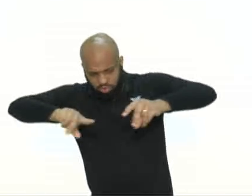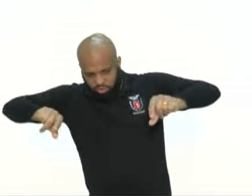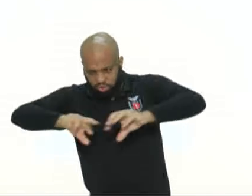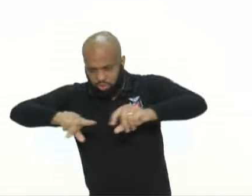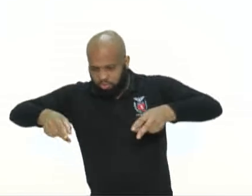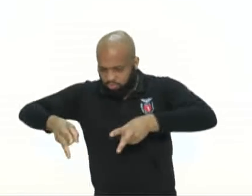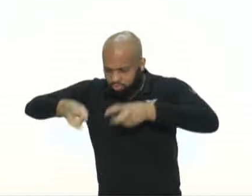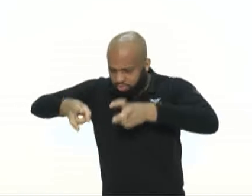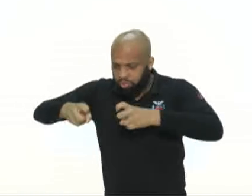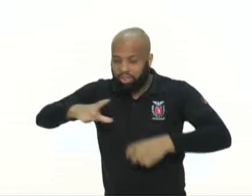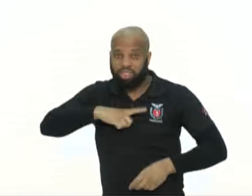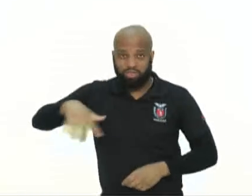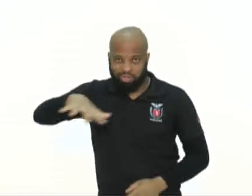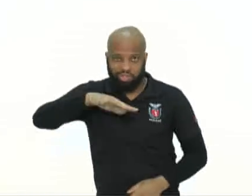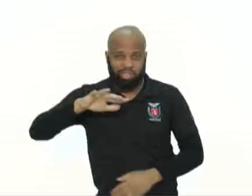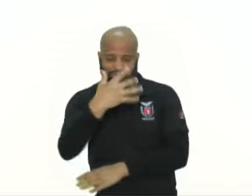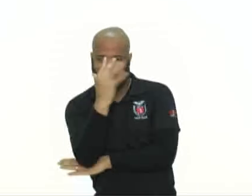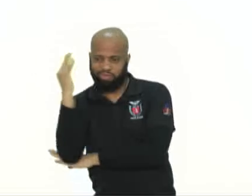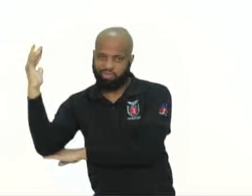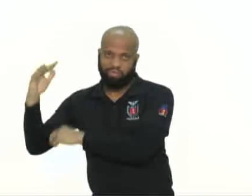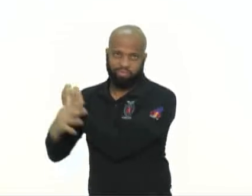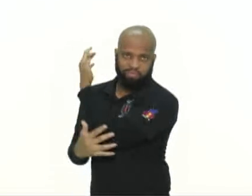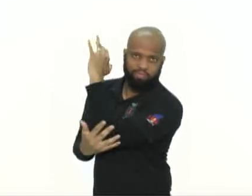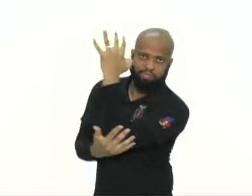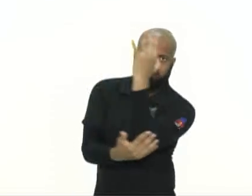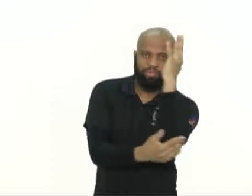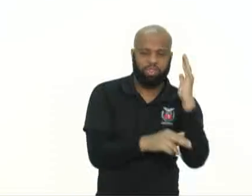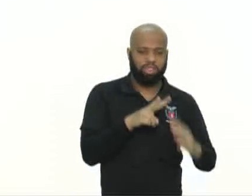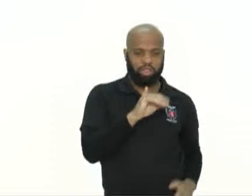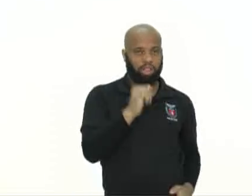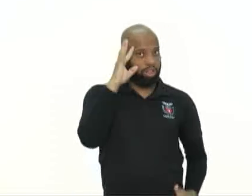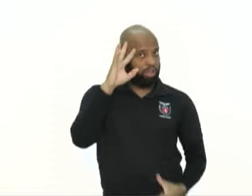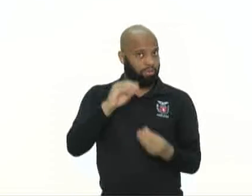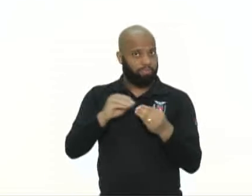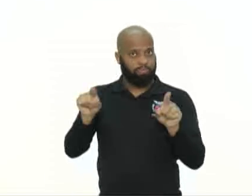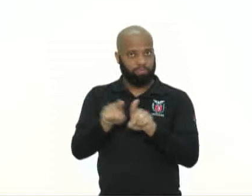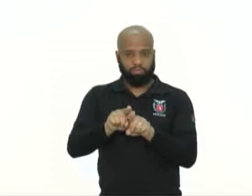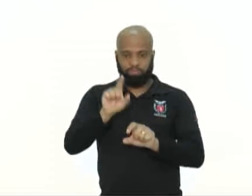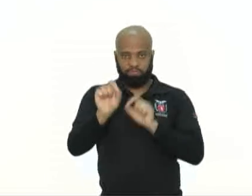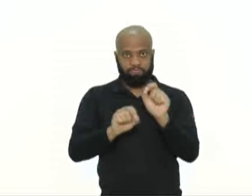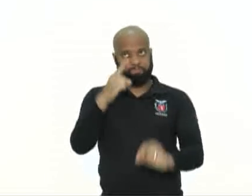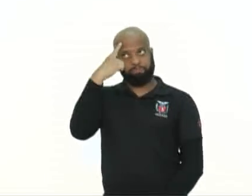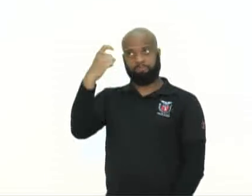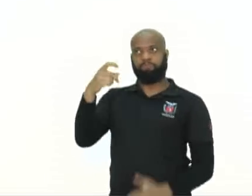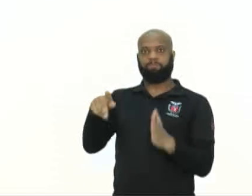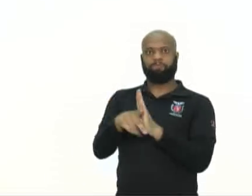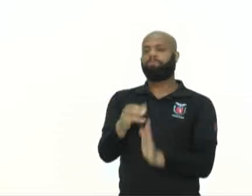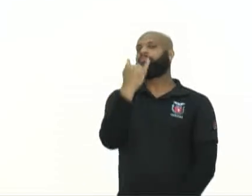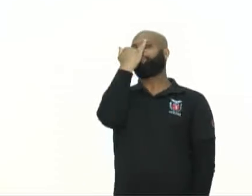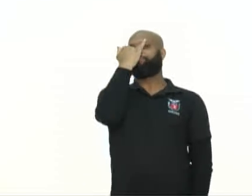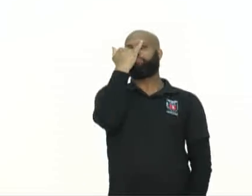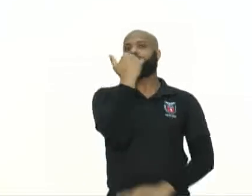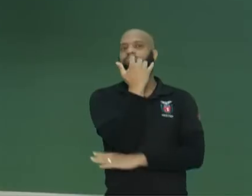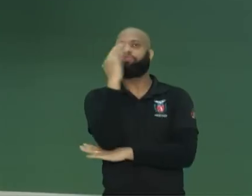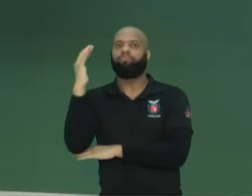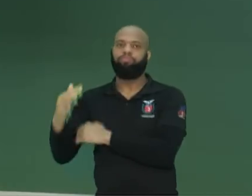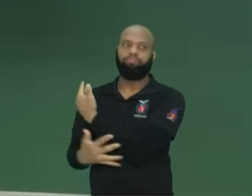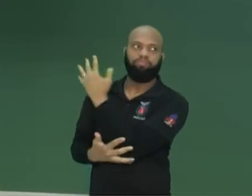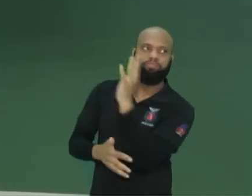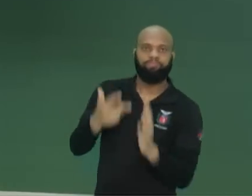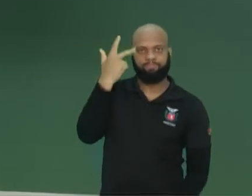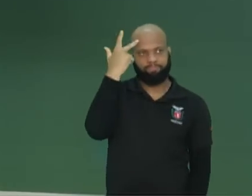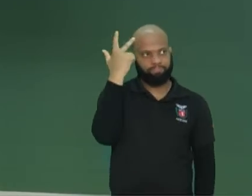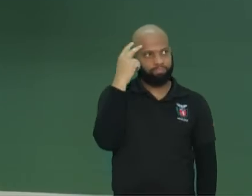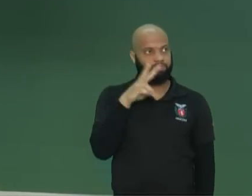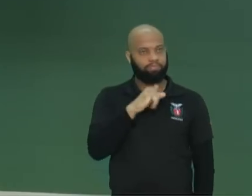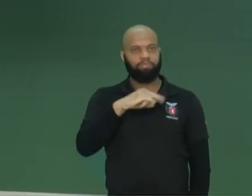áreas cobertas por floresta, daí a gente vai entender essa ideia do impacto ambiental. Então daí nós vamos ter